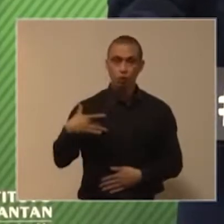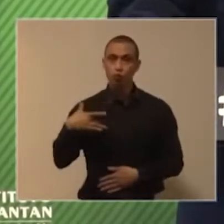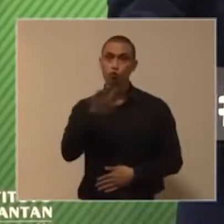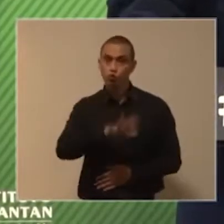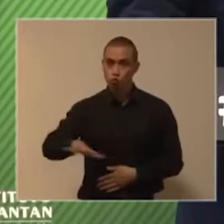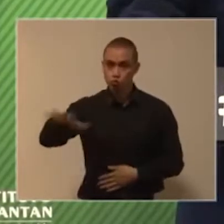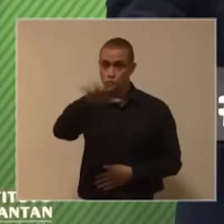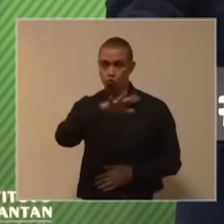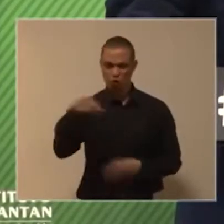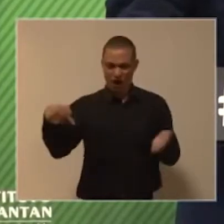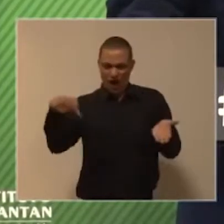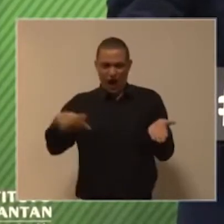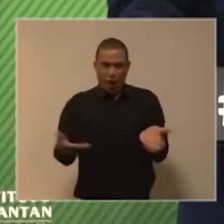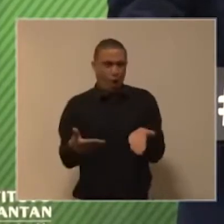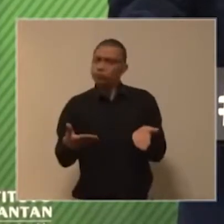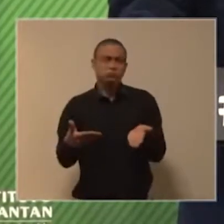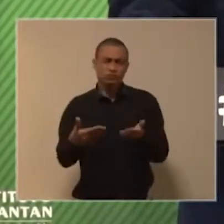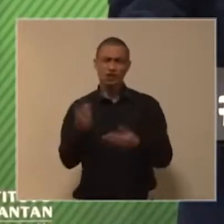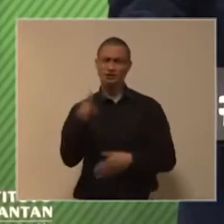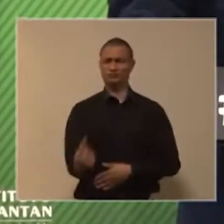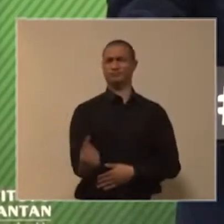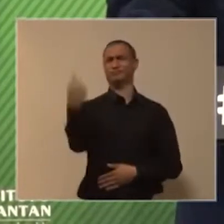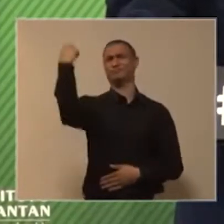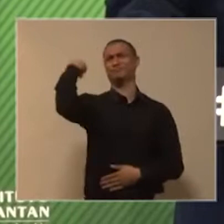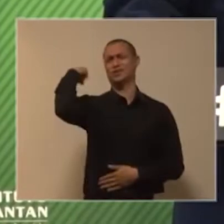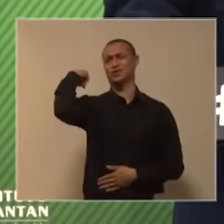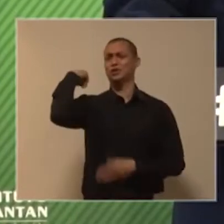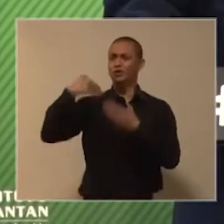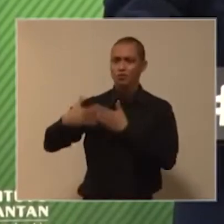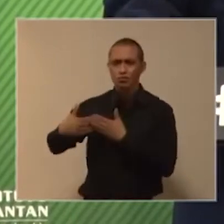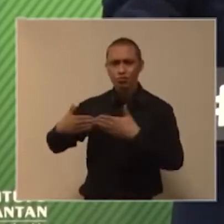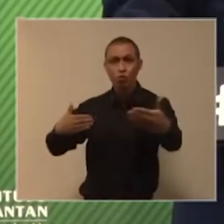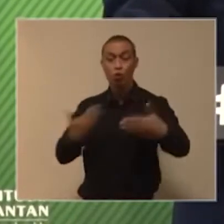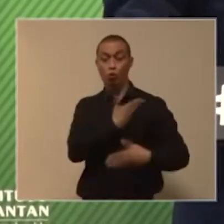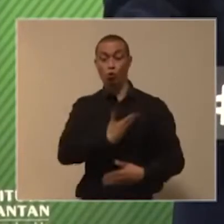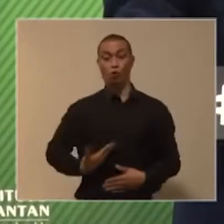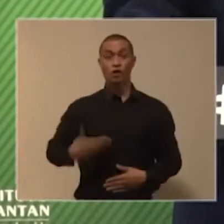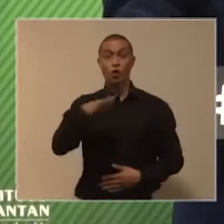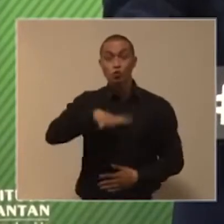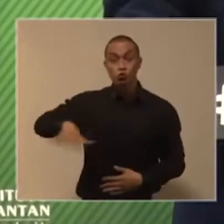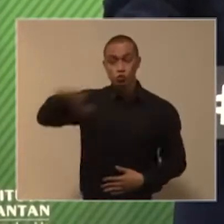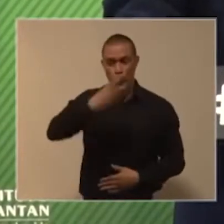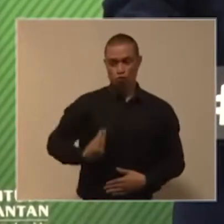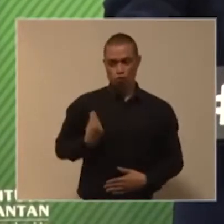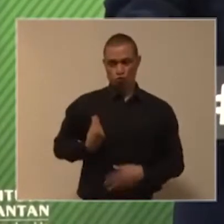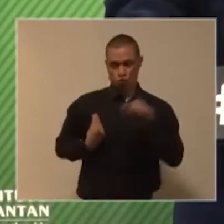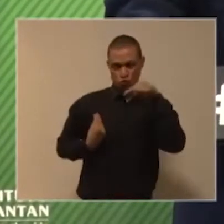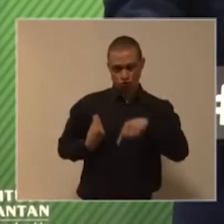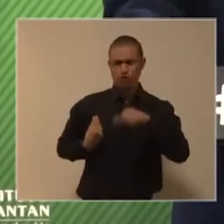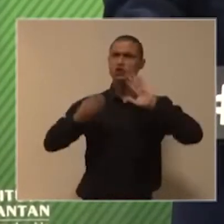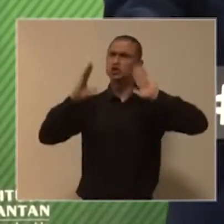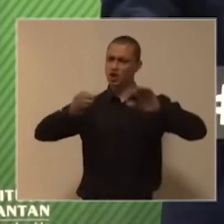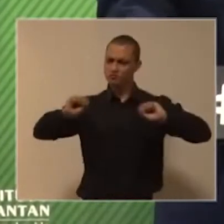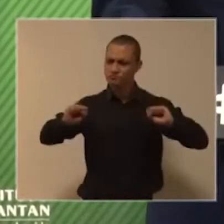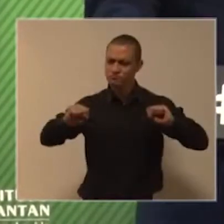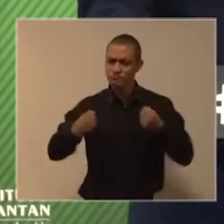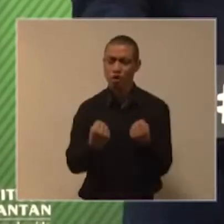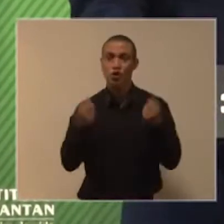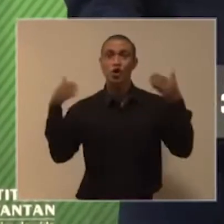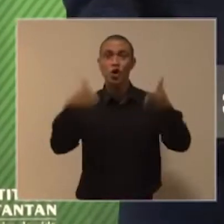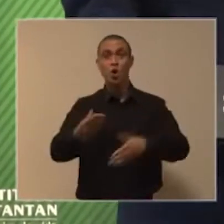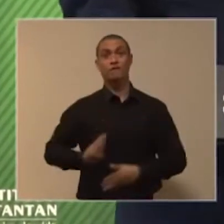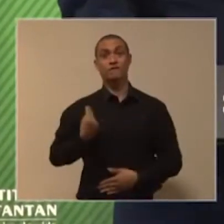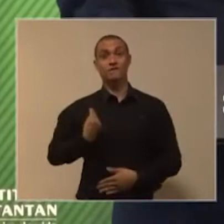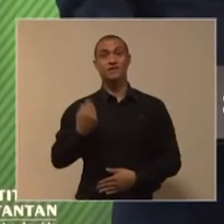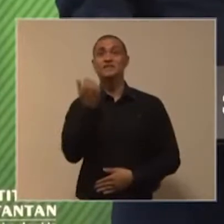com a vida e não é de agora desde o início da pandemia os governadores que a questão foram governadores que defenderam a vida